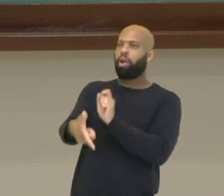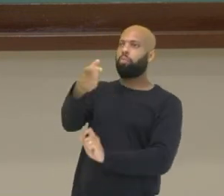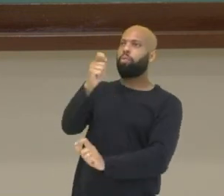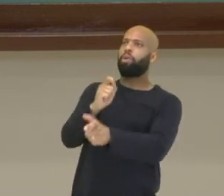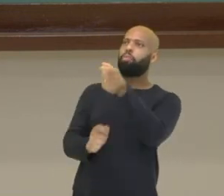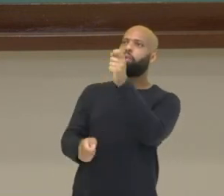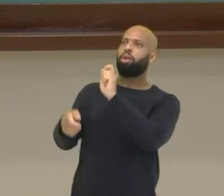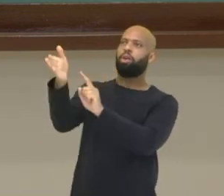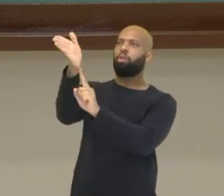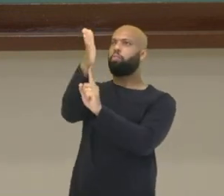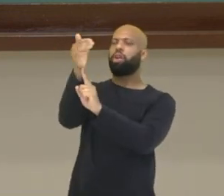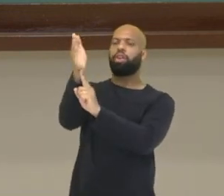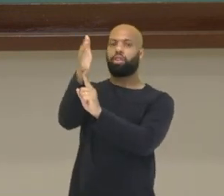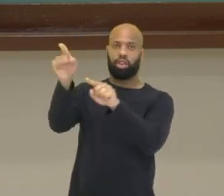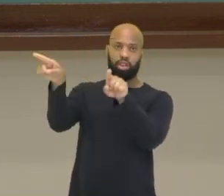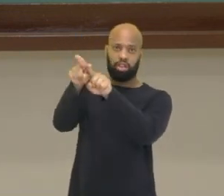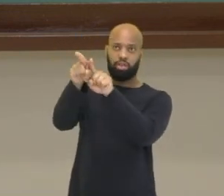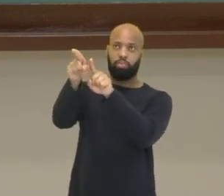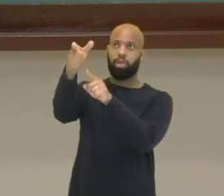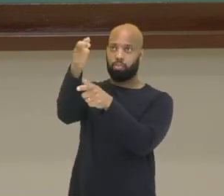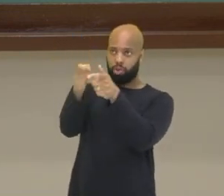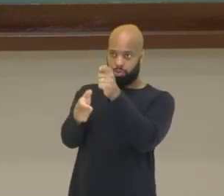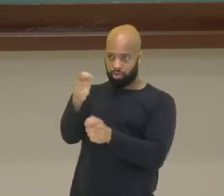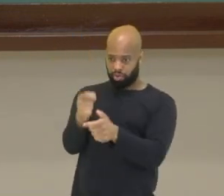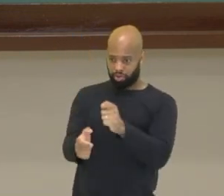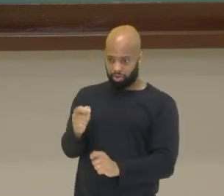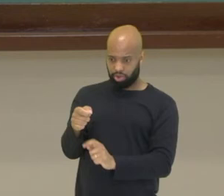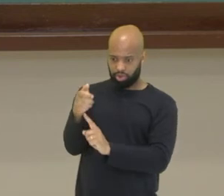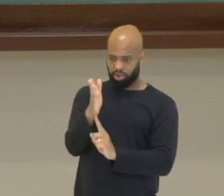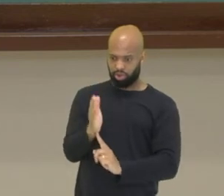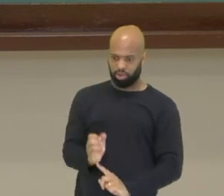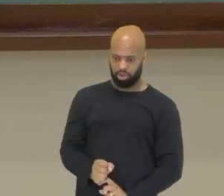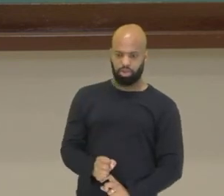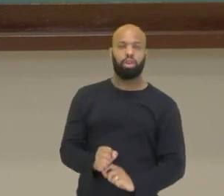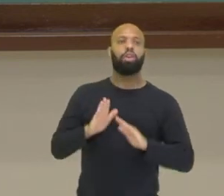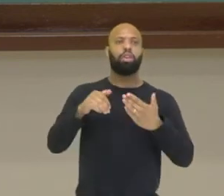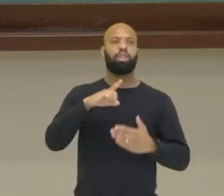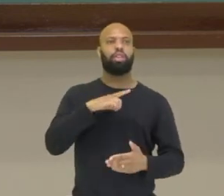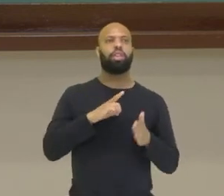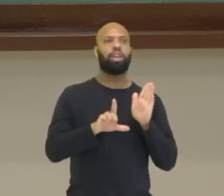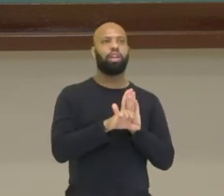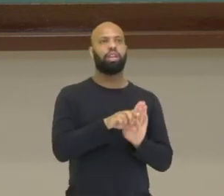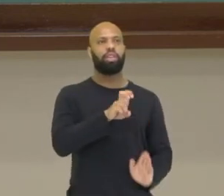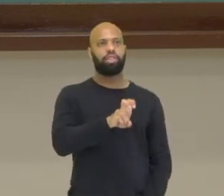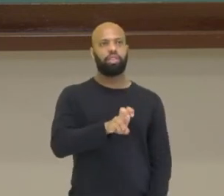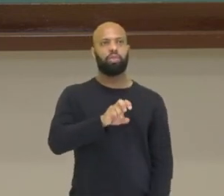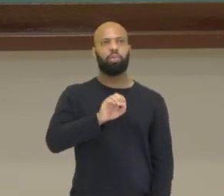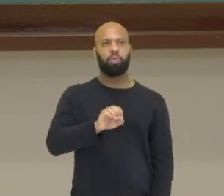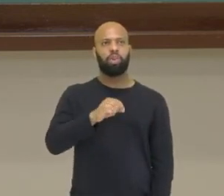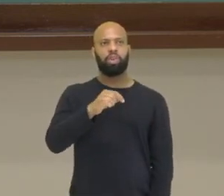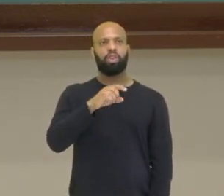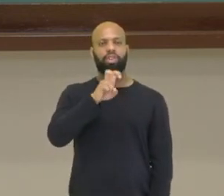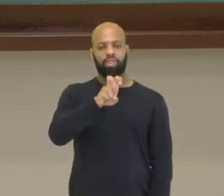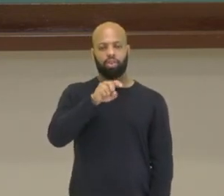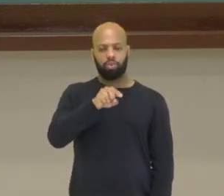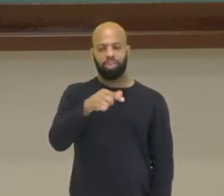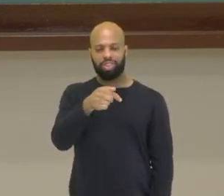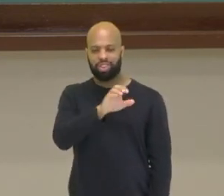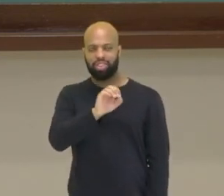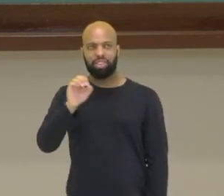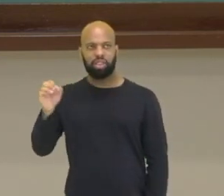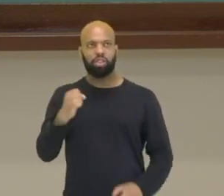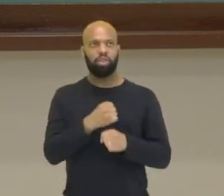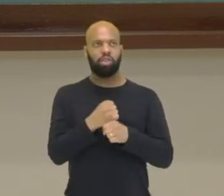o arreamento da bandeira, né? Então essa cerimônia foi instituída pela Lei 5.700 de 1971.